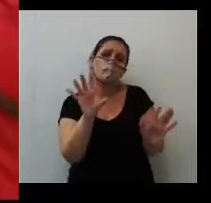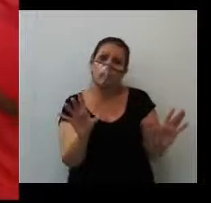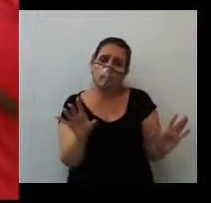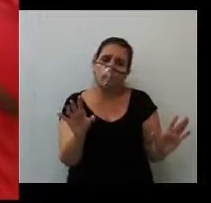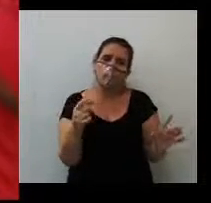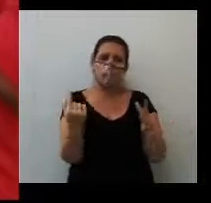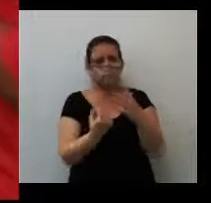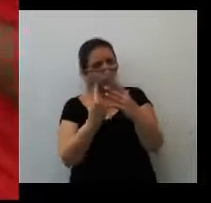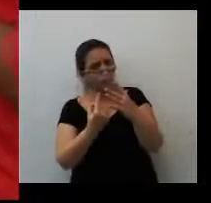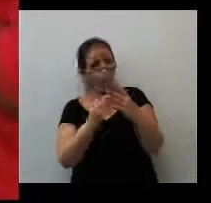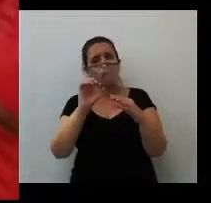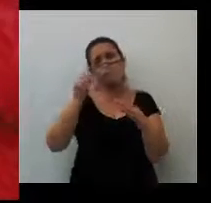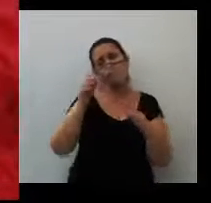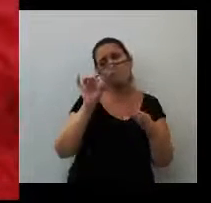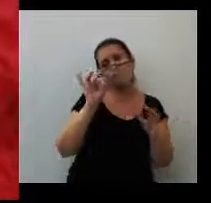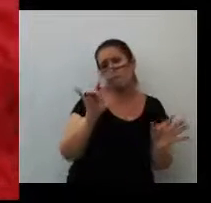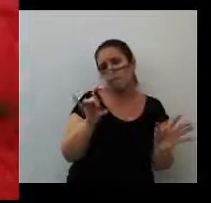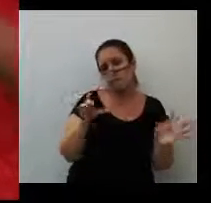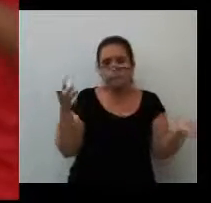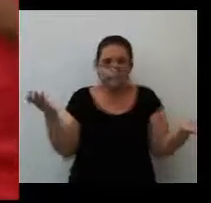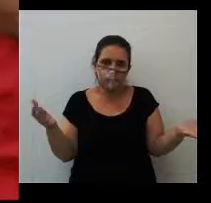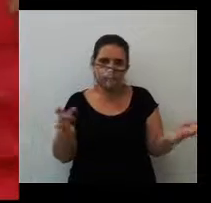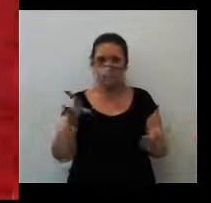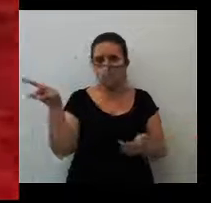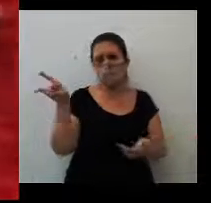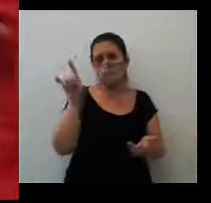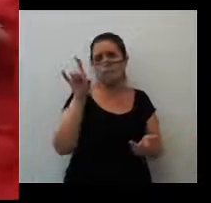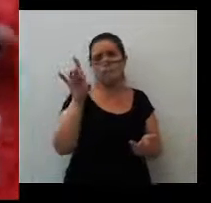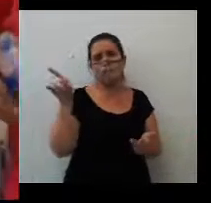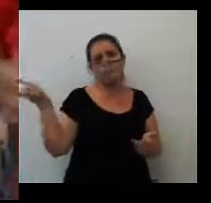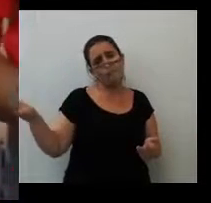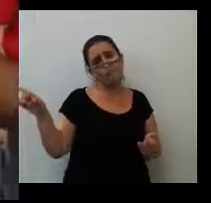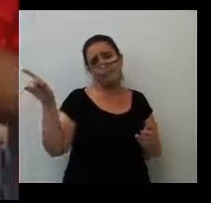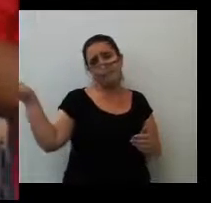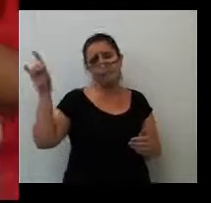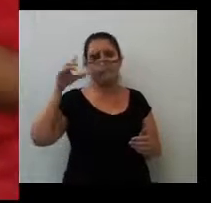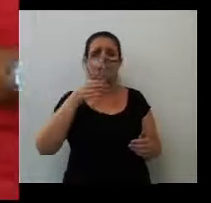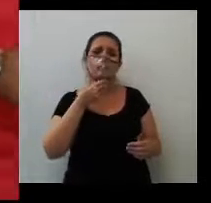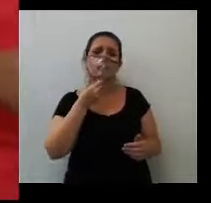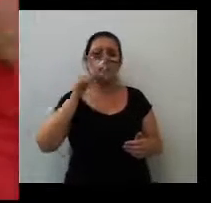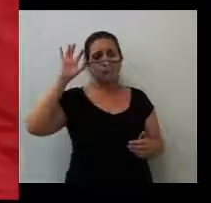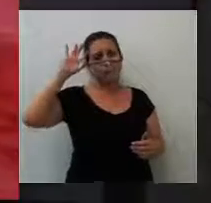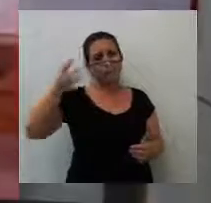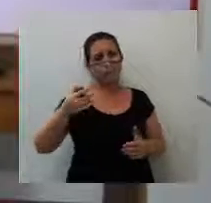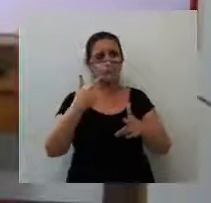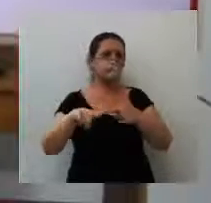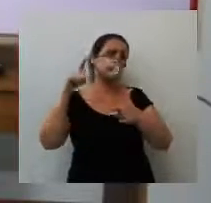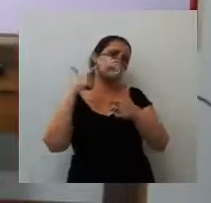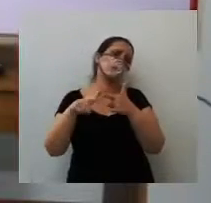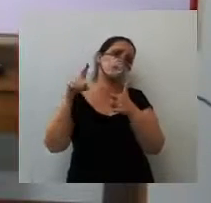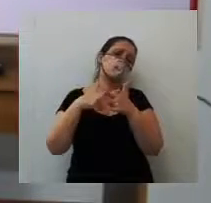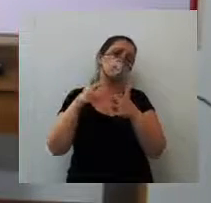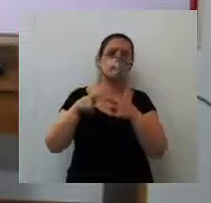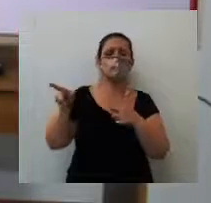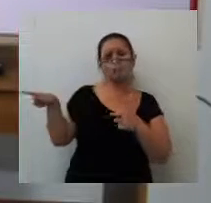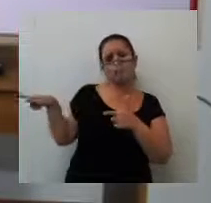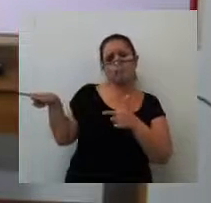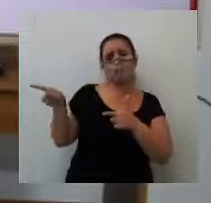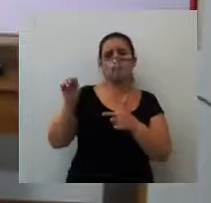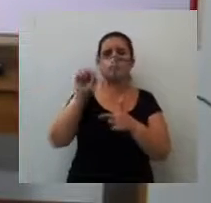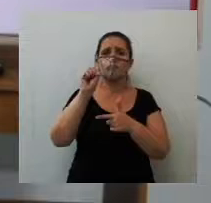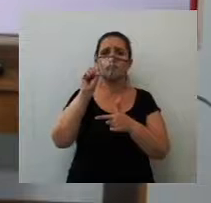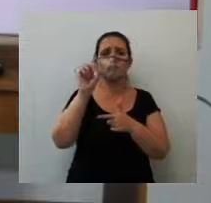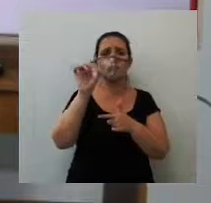beleza então quando eu digo só ele resolve o problema só ele que resolve